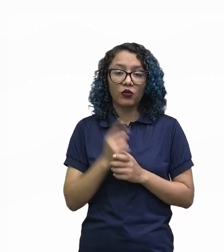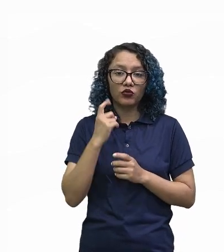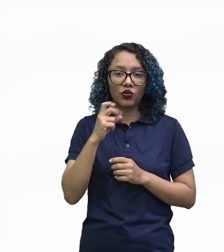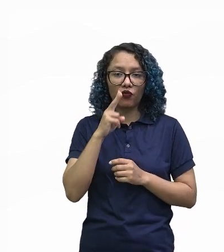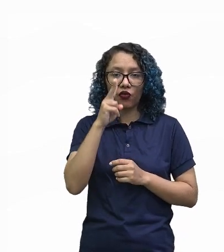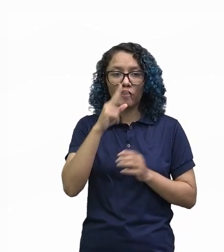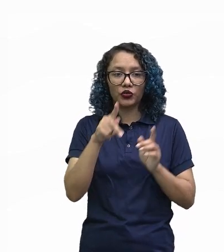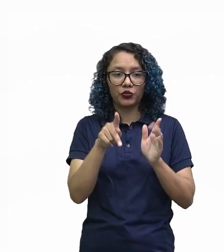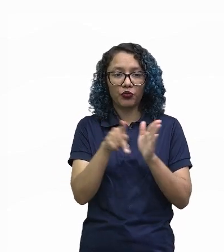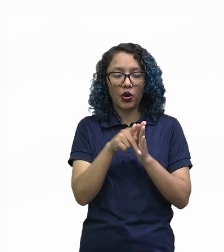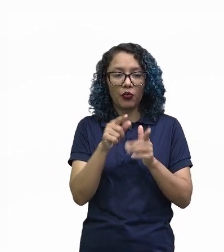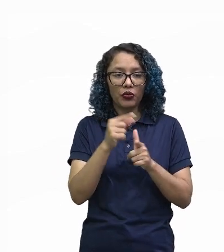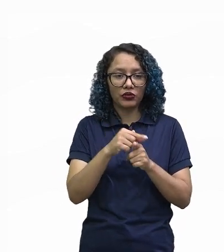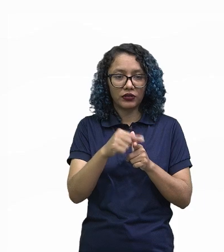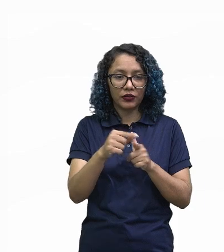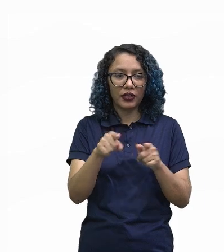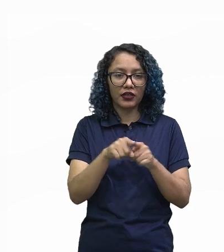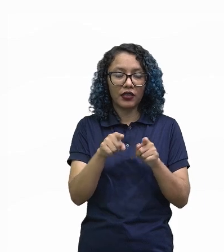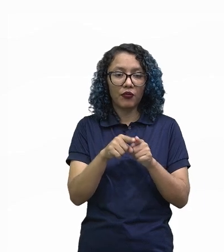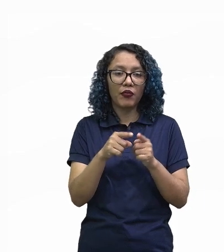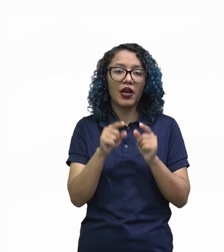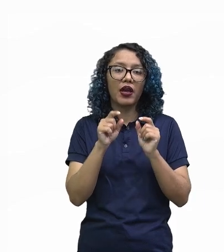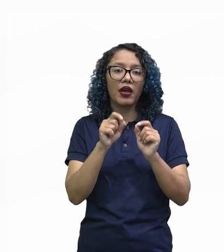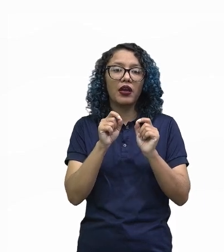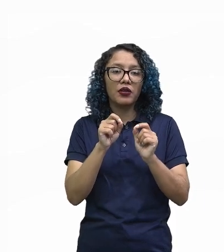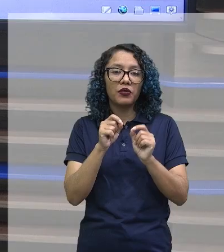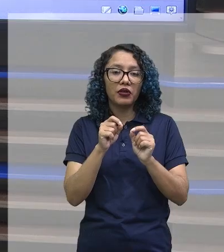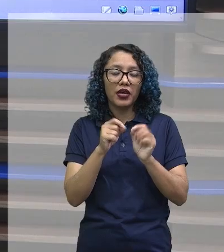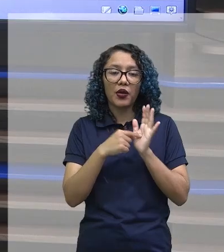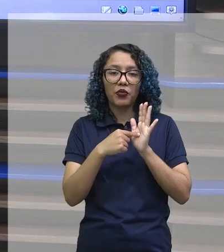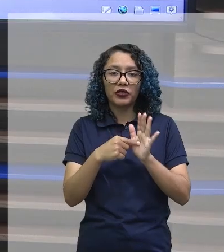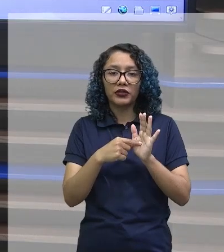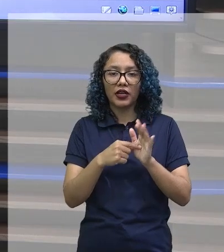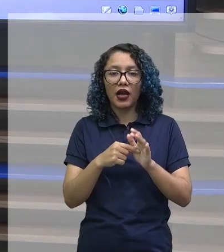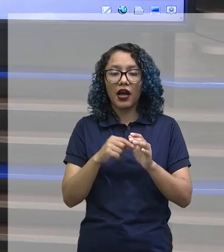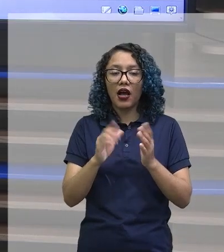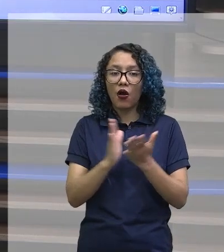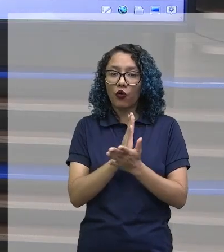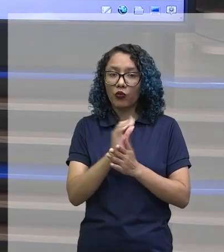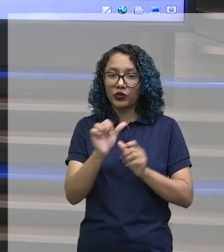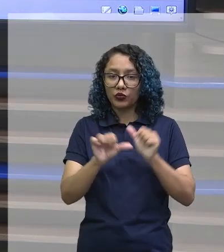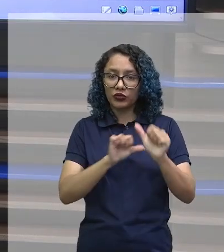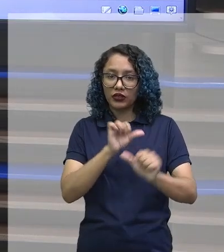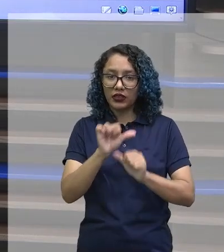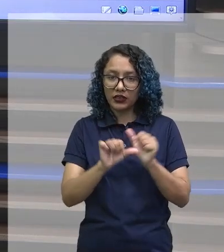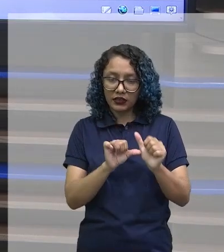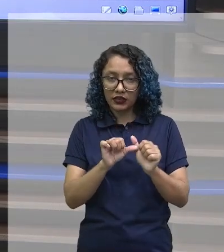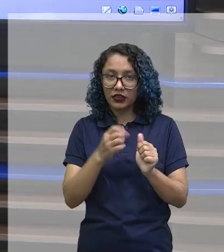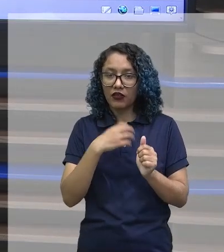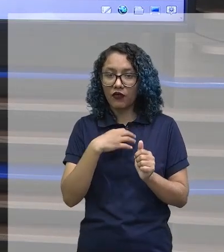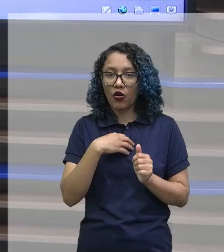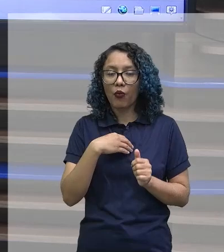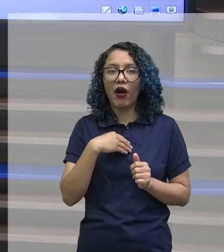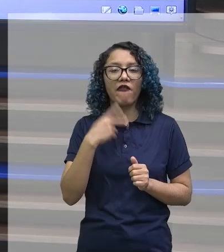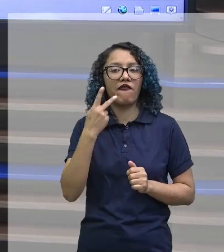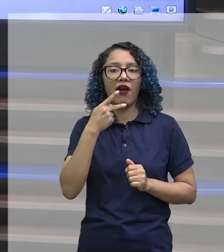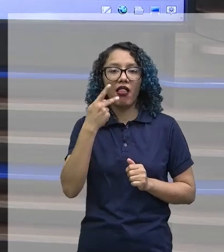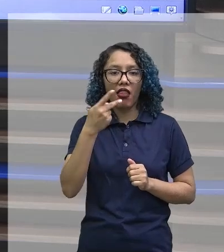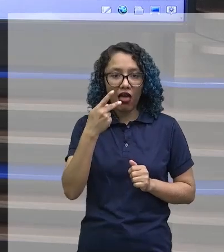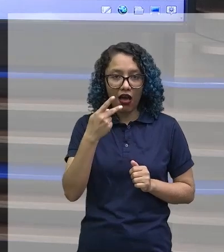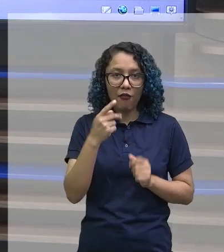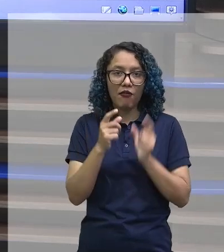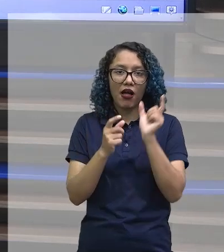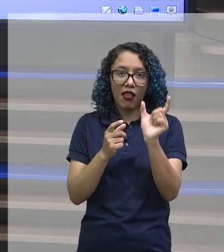certas mudanças na pronúncia de uma palavra. Então, a acentuação gráfica, ela